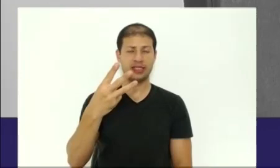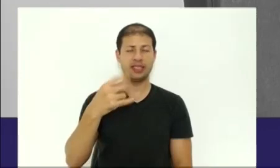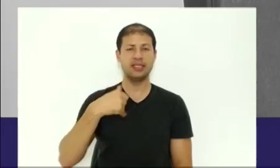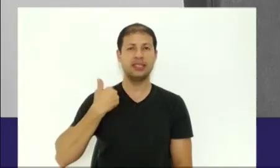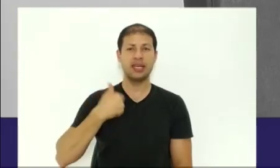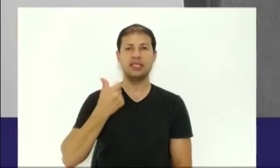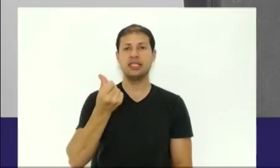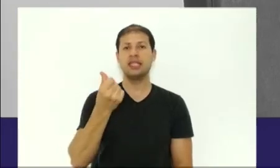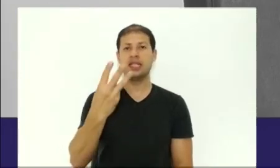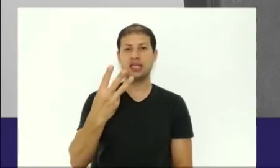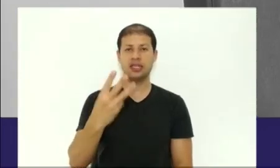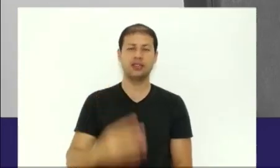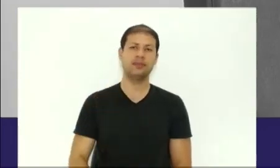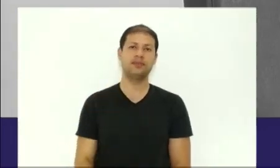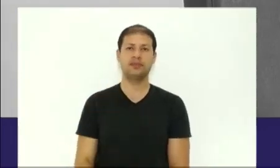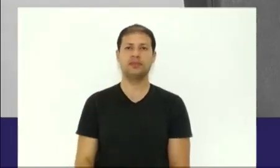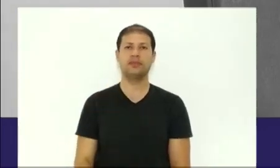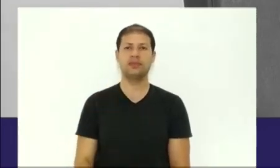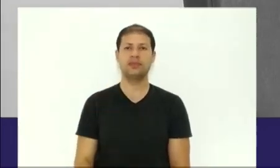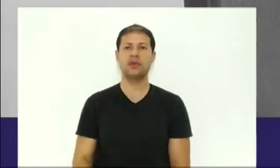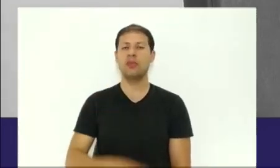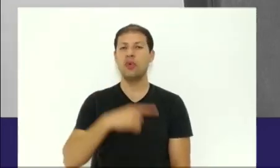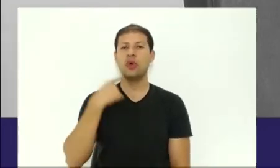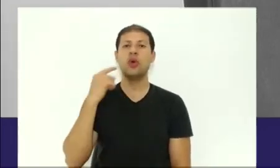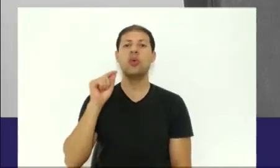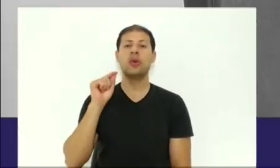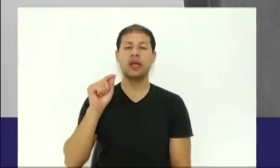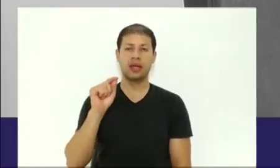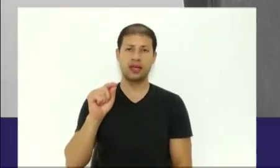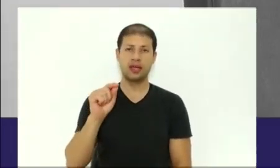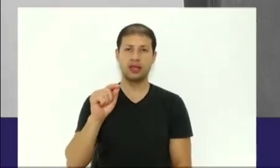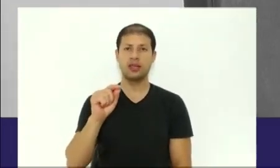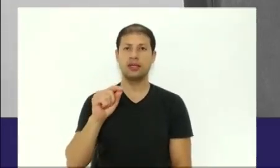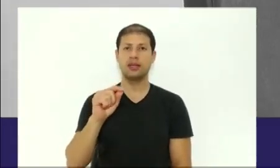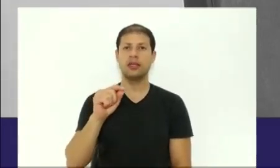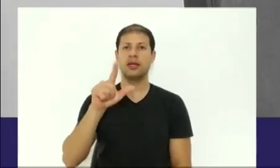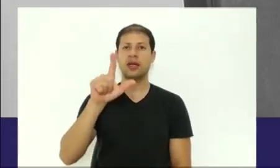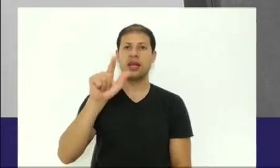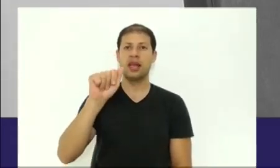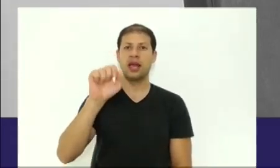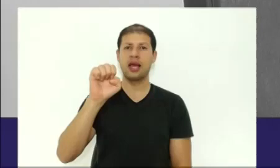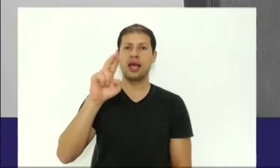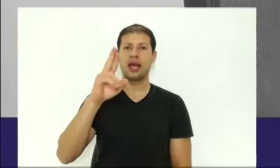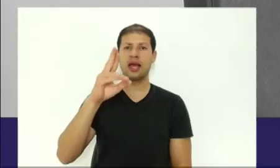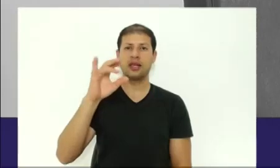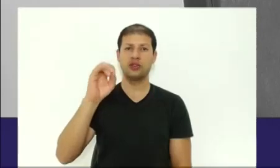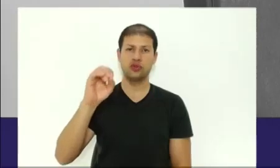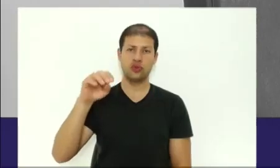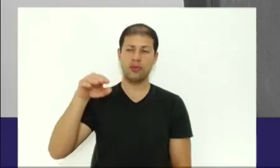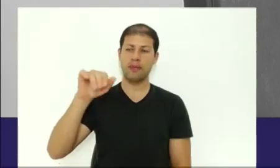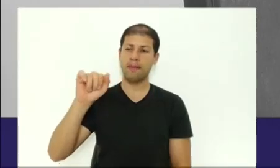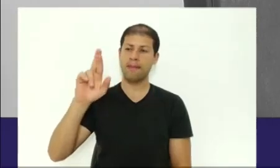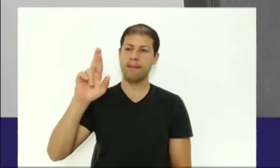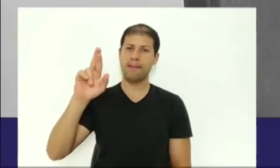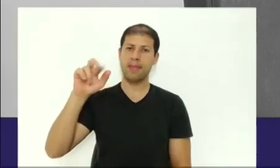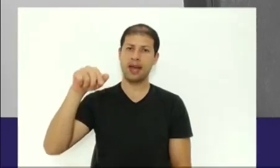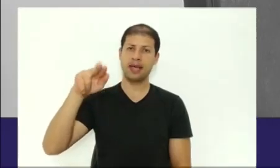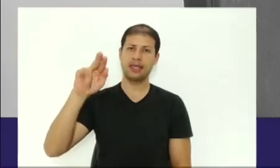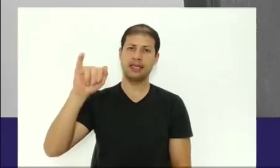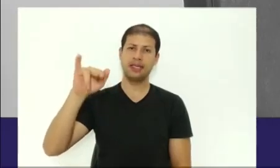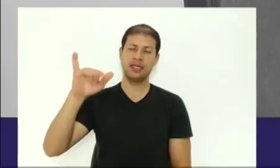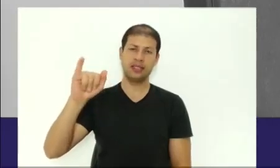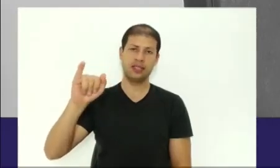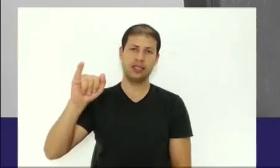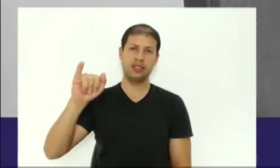idade. Voto de pesar pelo falecimento do senhor Laércio Marquini, ocorrido em 4 de março